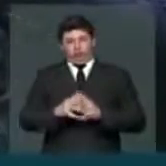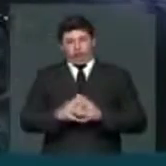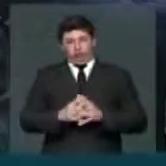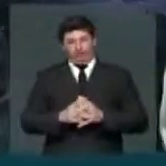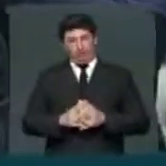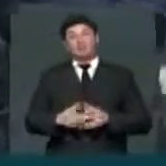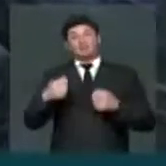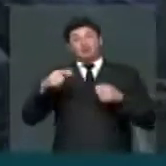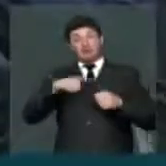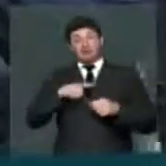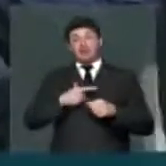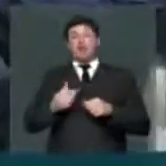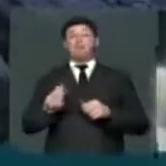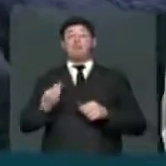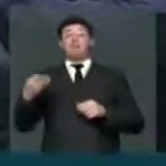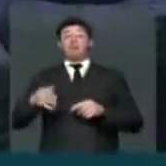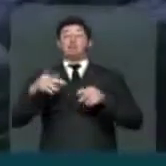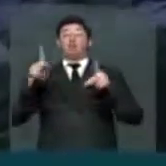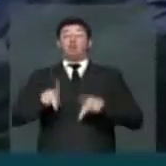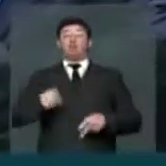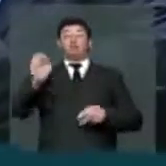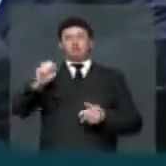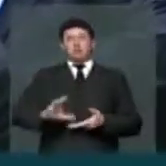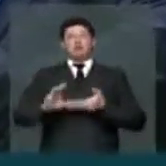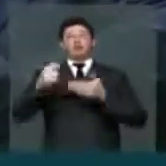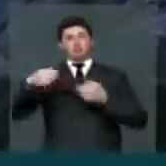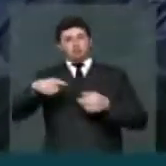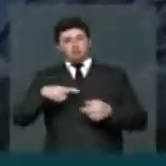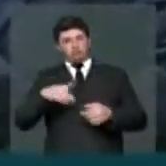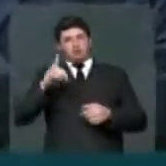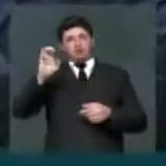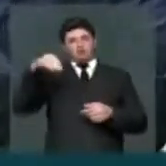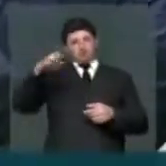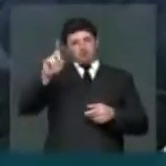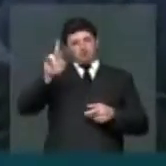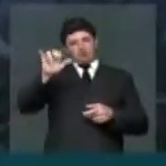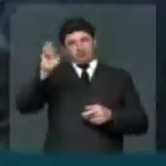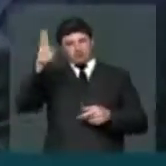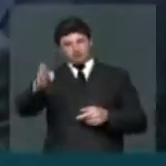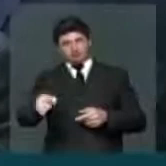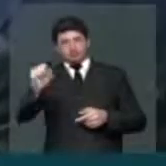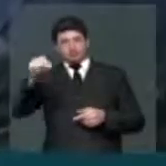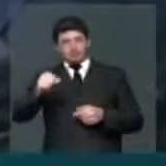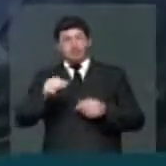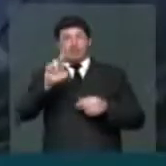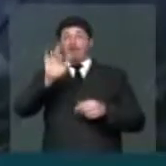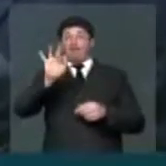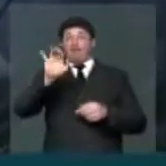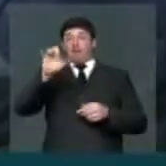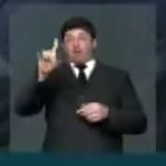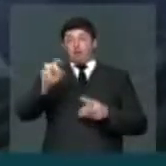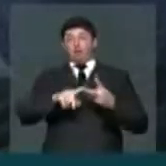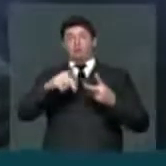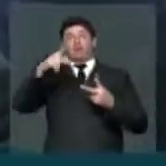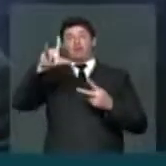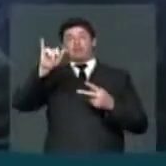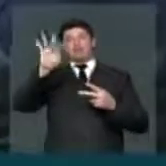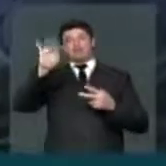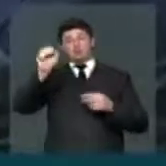ter democracia participativa, conselhos, democracia direta, referendos,